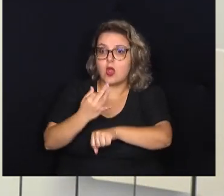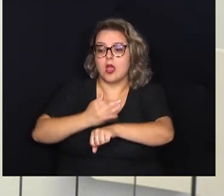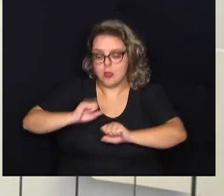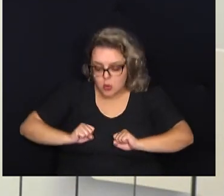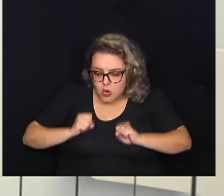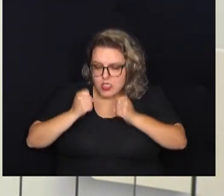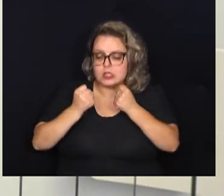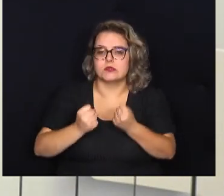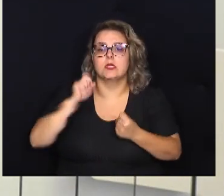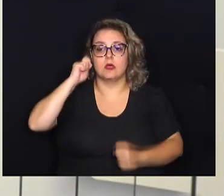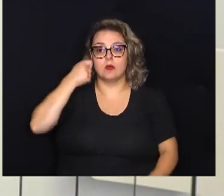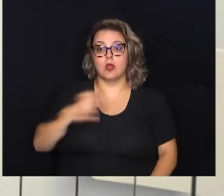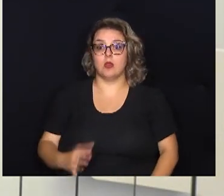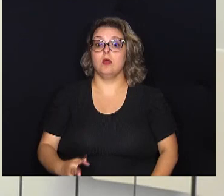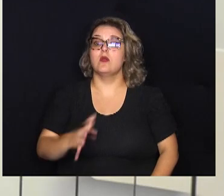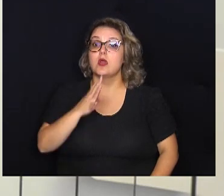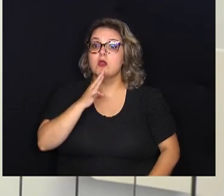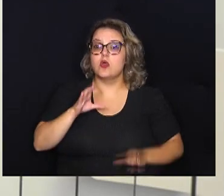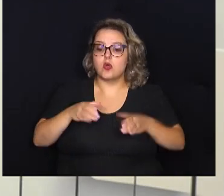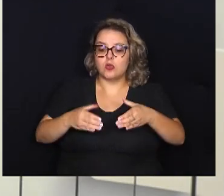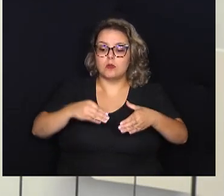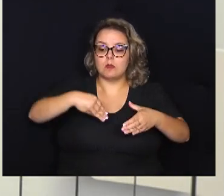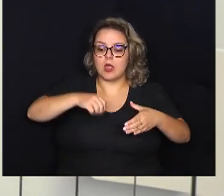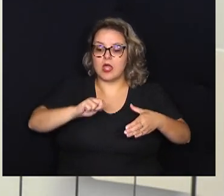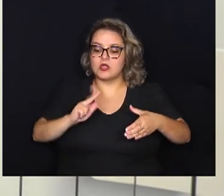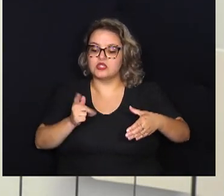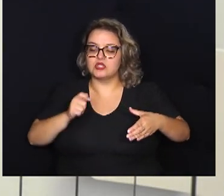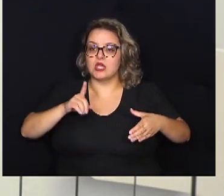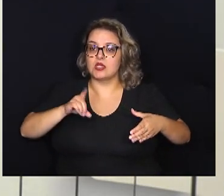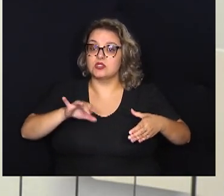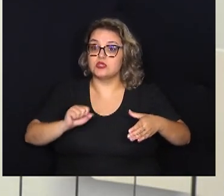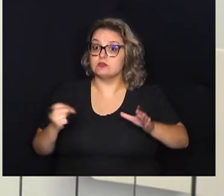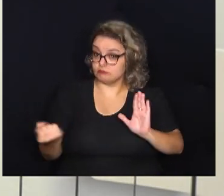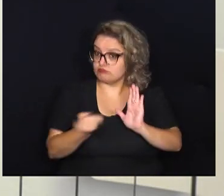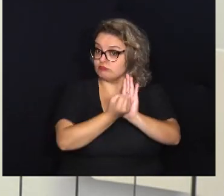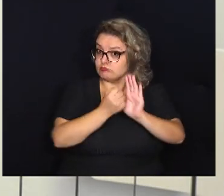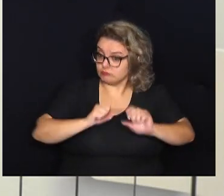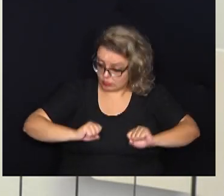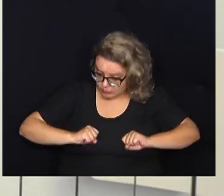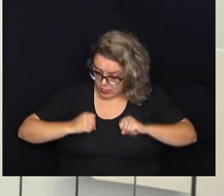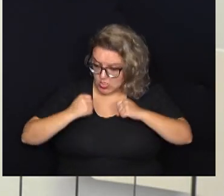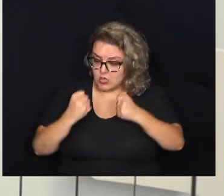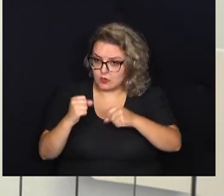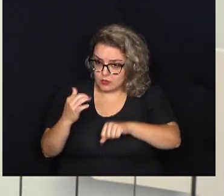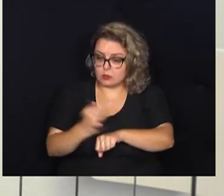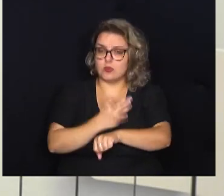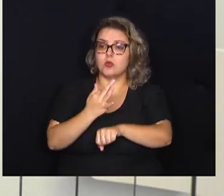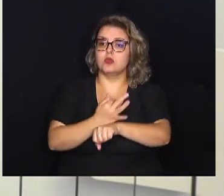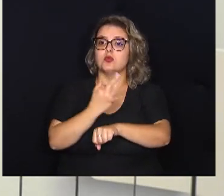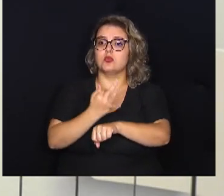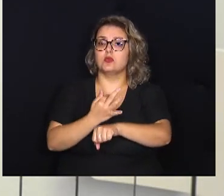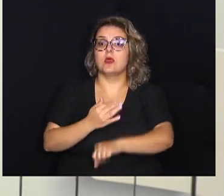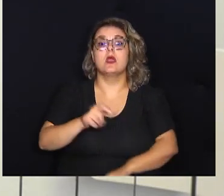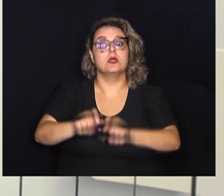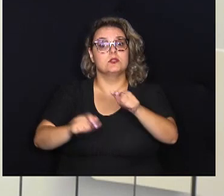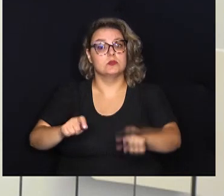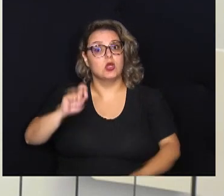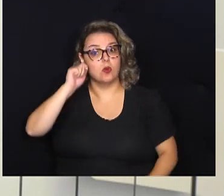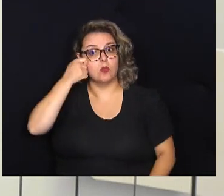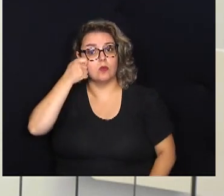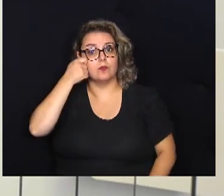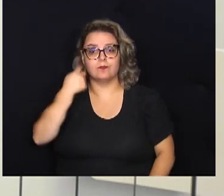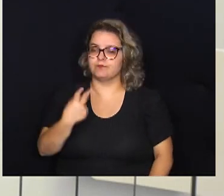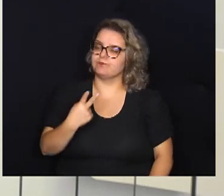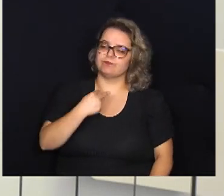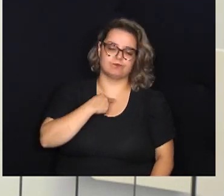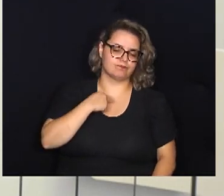conhecer o Clube Machadinho, símbolo da resistência em uma época em que as pessoas pretas não